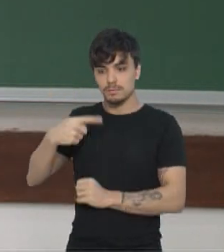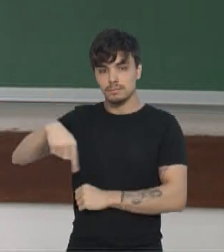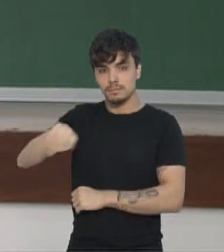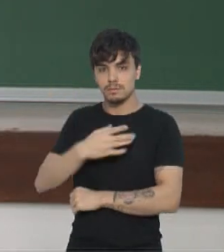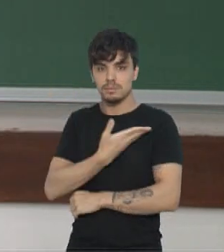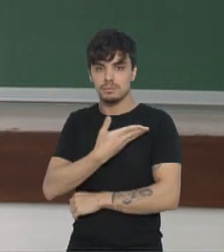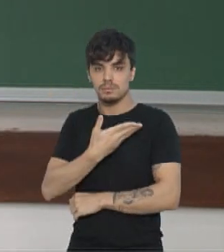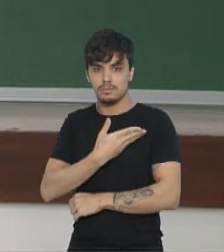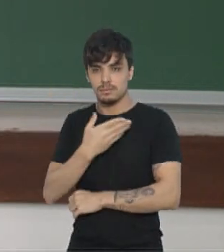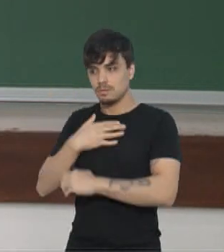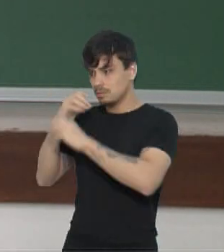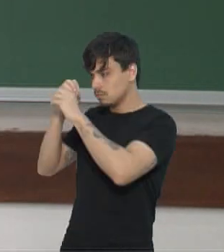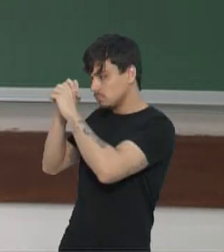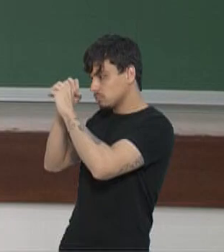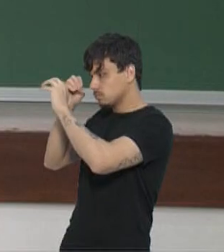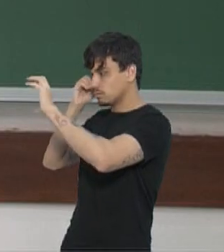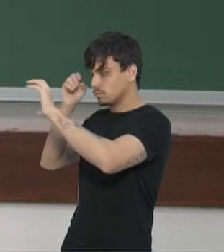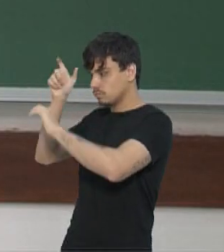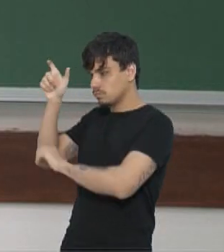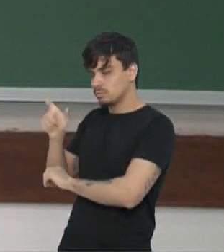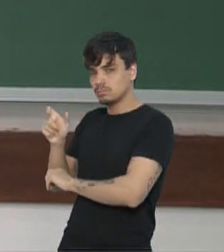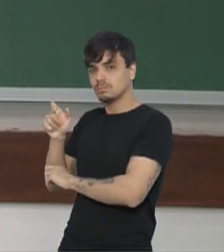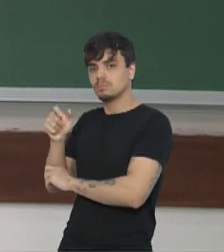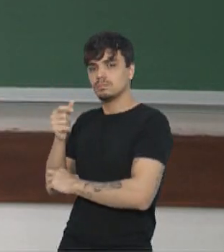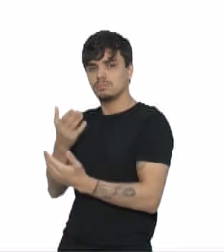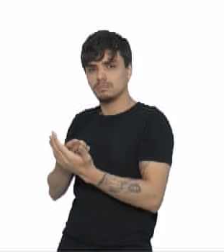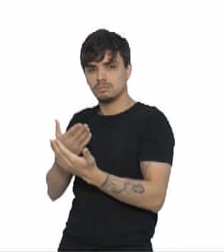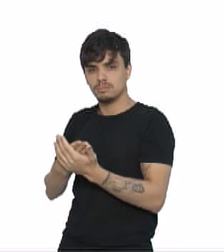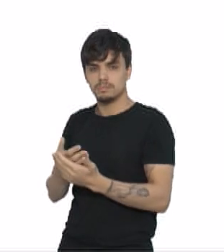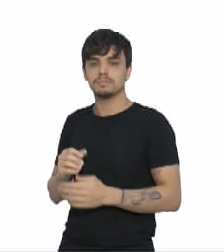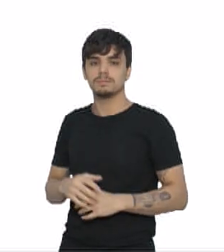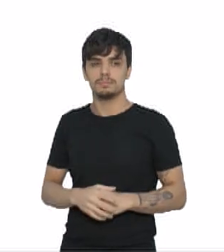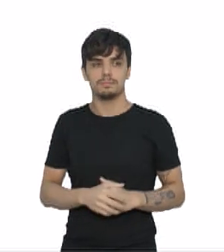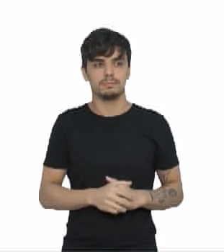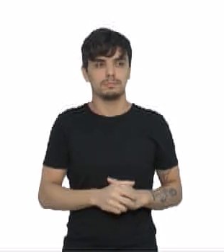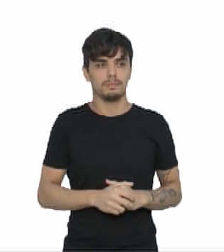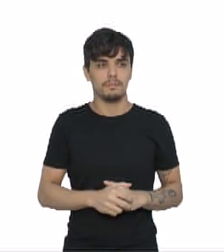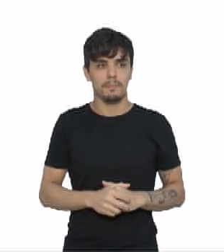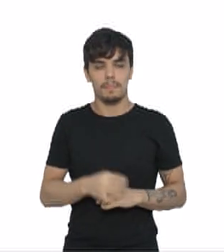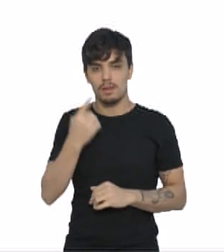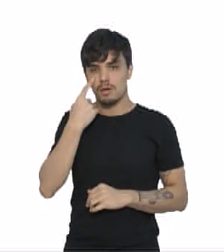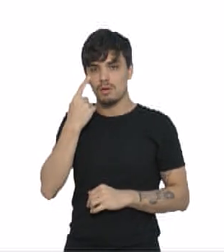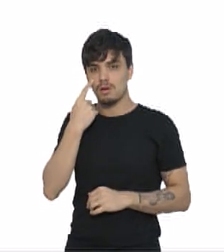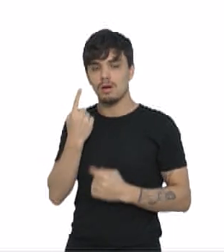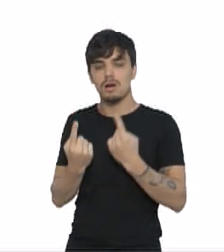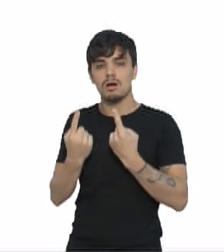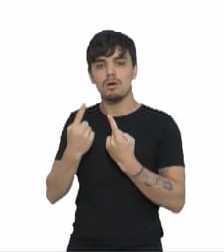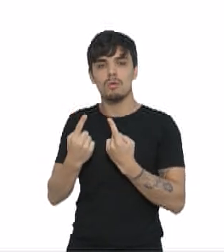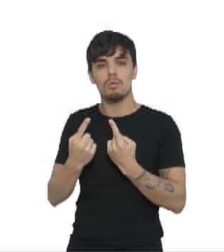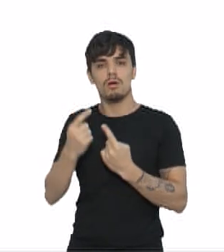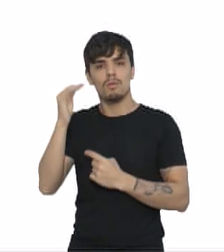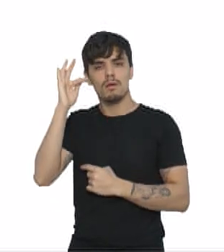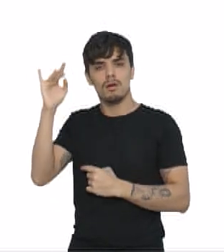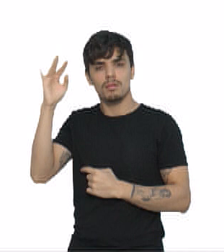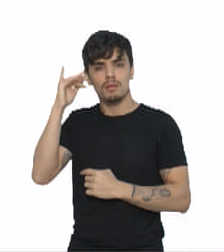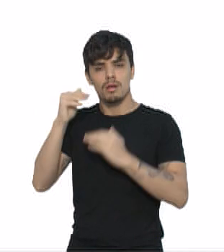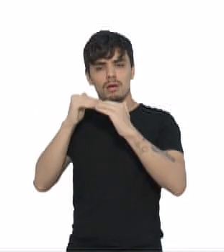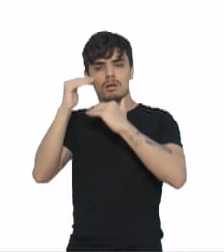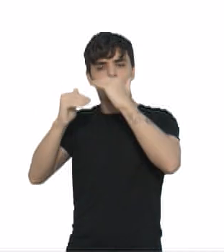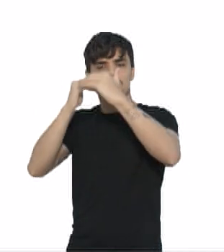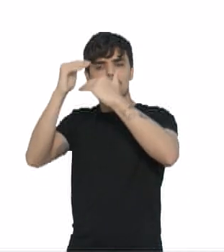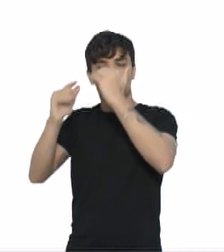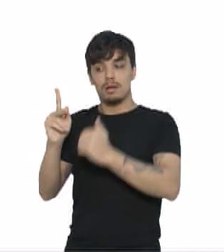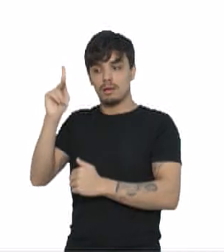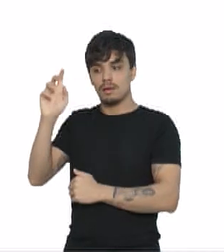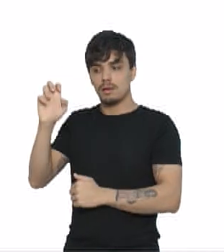colegas astrônomos. E aí vejamos, qual foi a teoria que o Kepler desenvolveu no seu